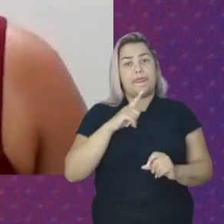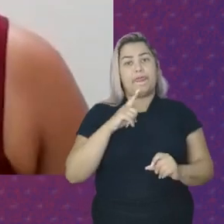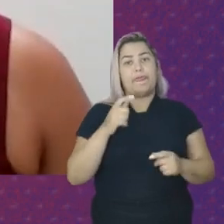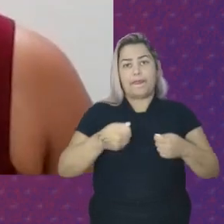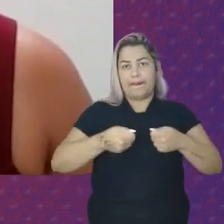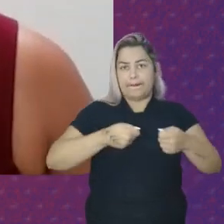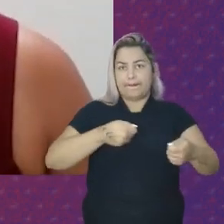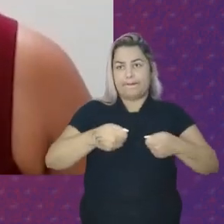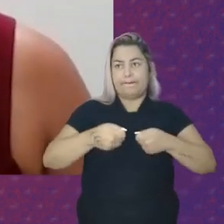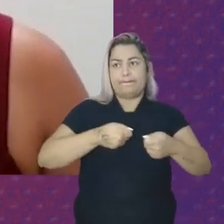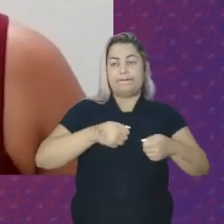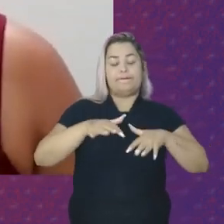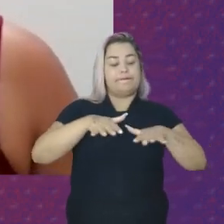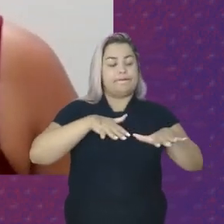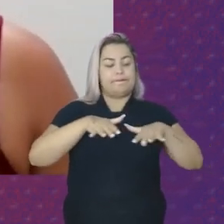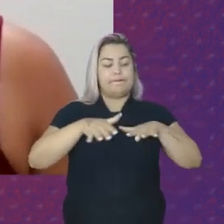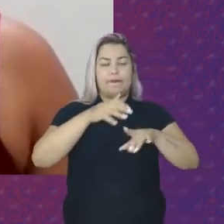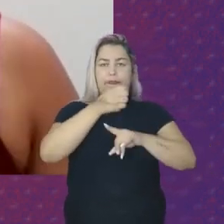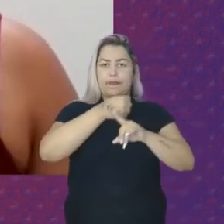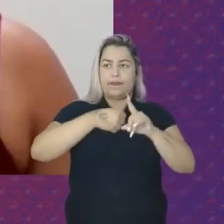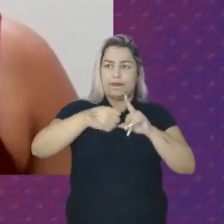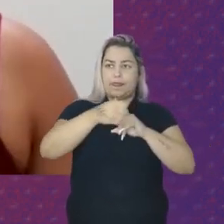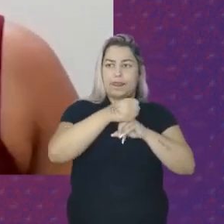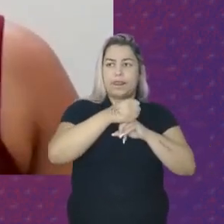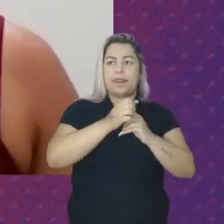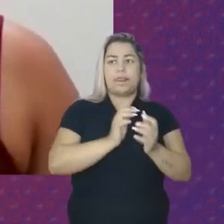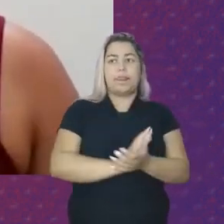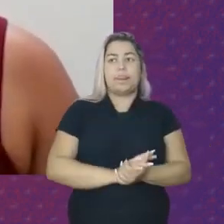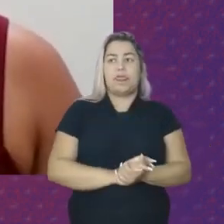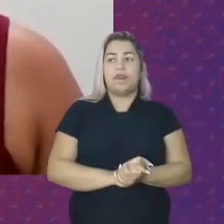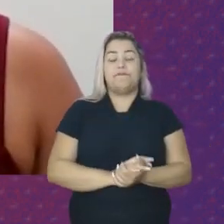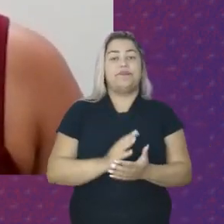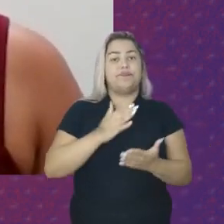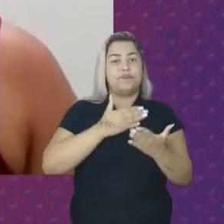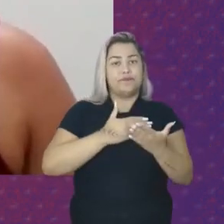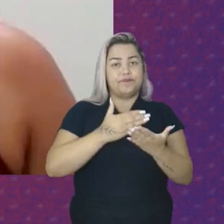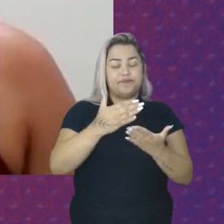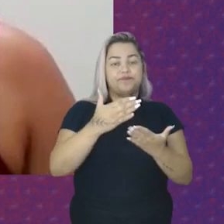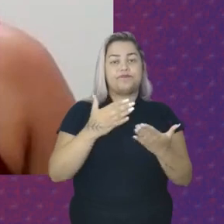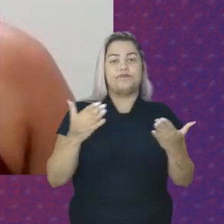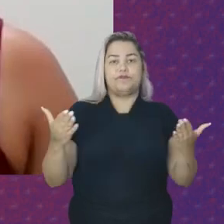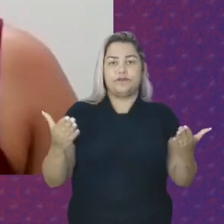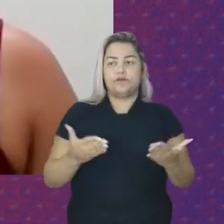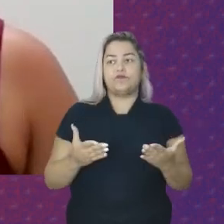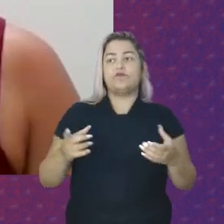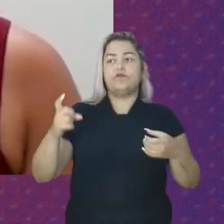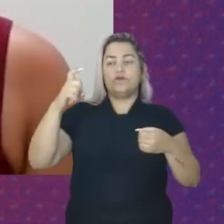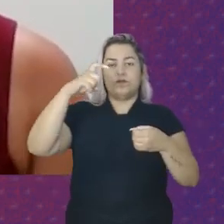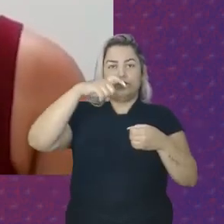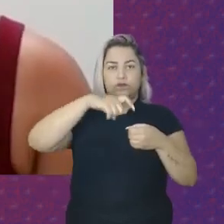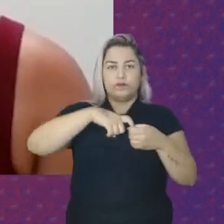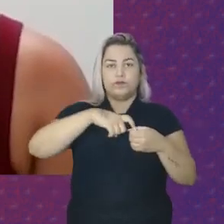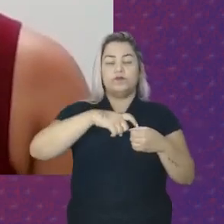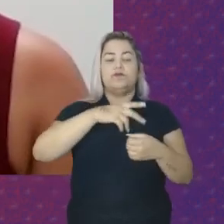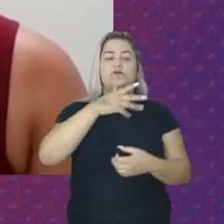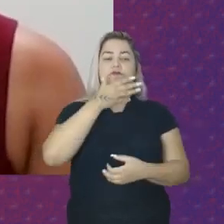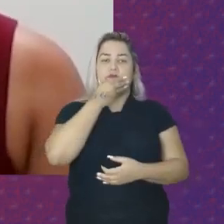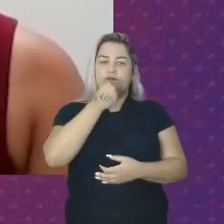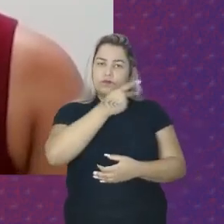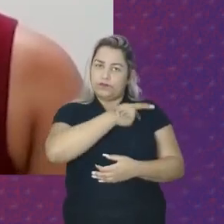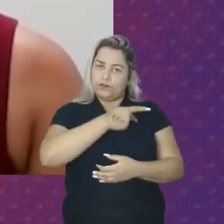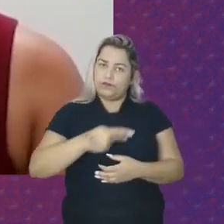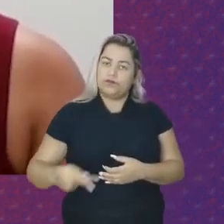articulada com os movimentos sociais. Durante agora essa retomada, né, do presidente